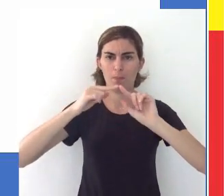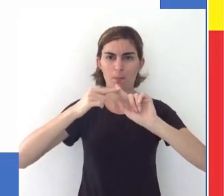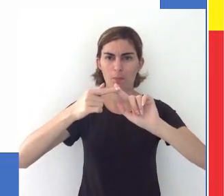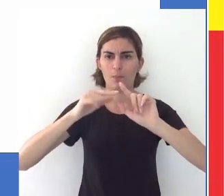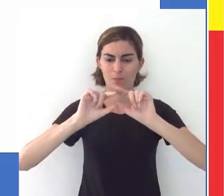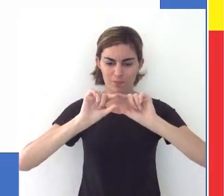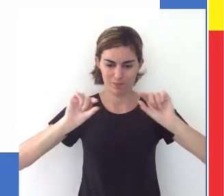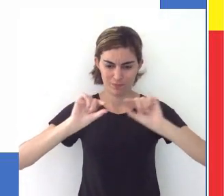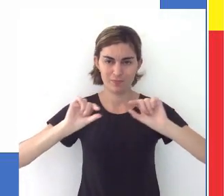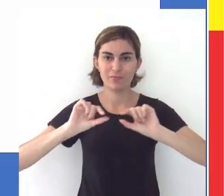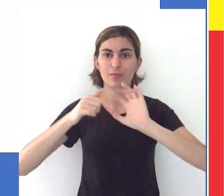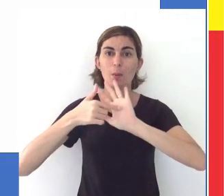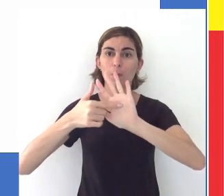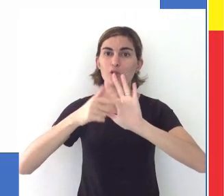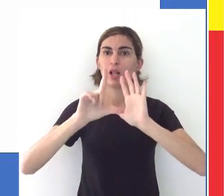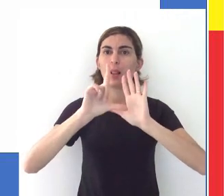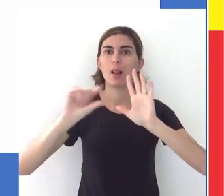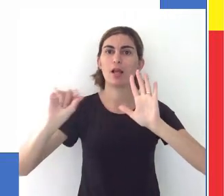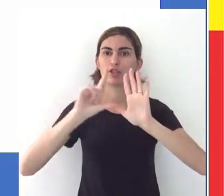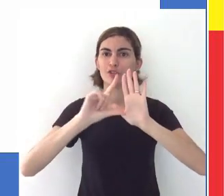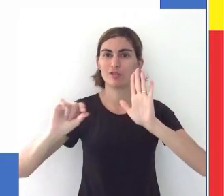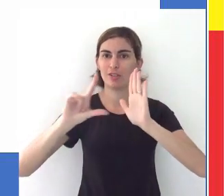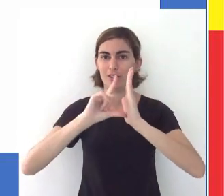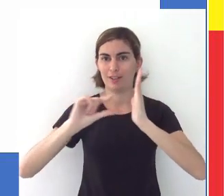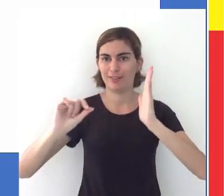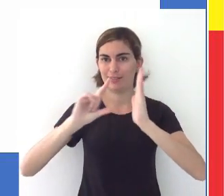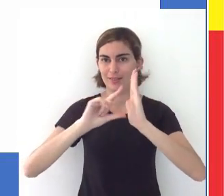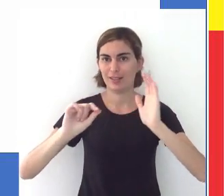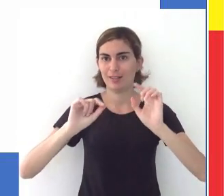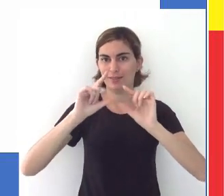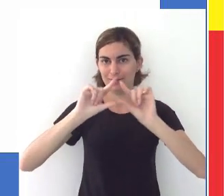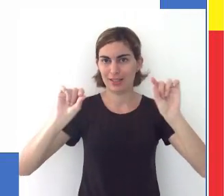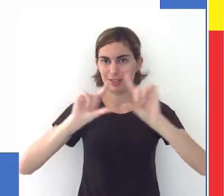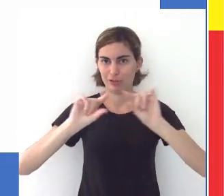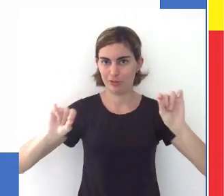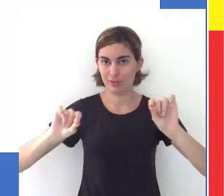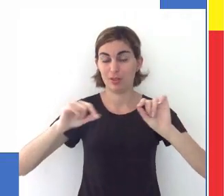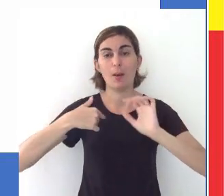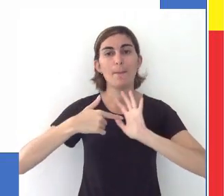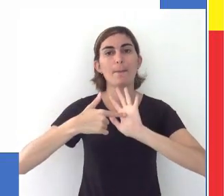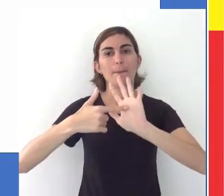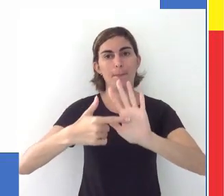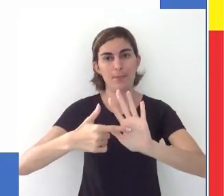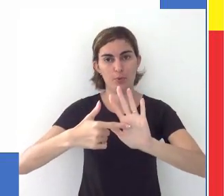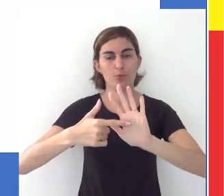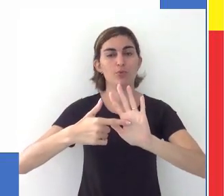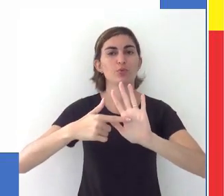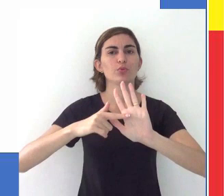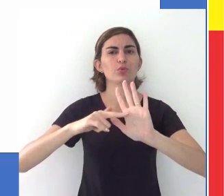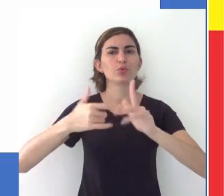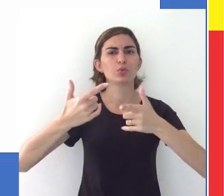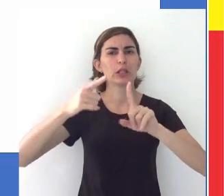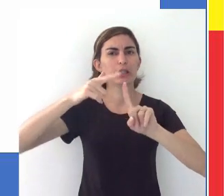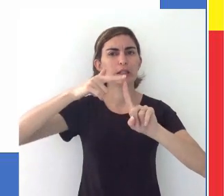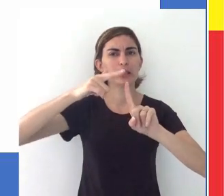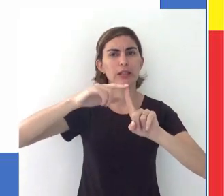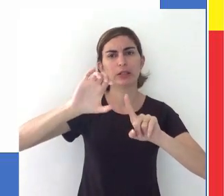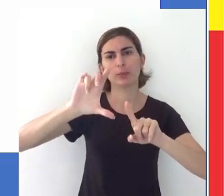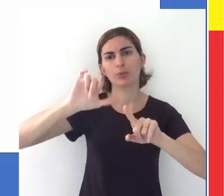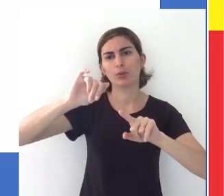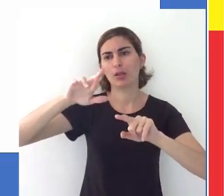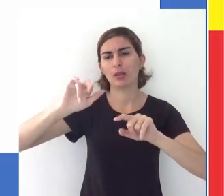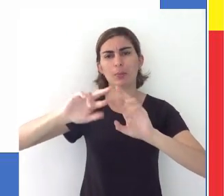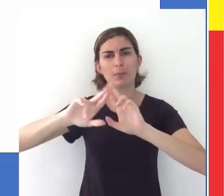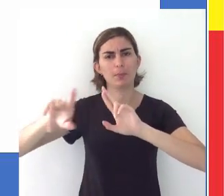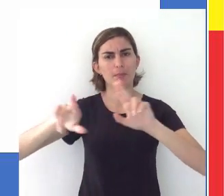paletinhas de cores, é chamada de legenda, certo, gente? Então, essa legenda, ela mostra aí os tipos de